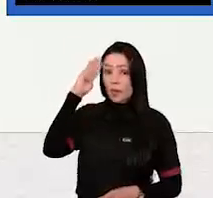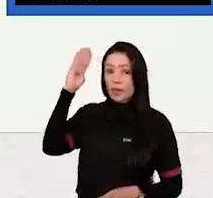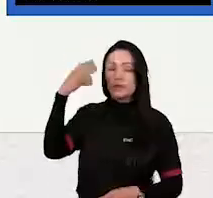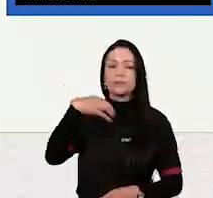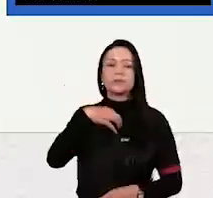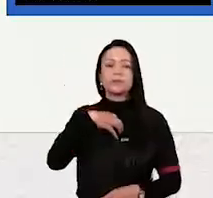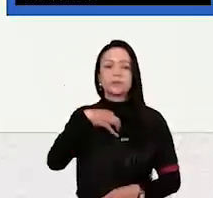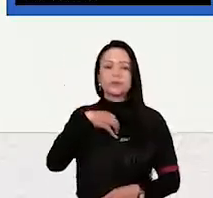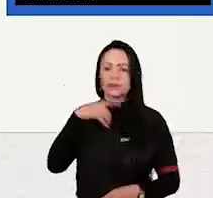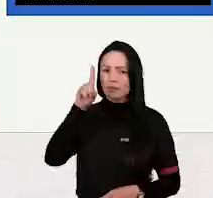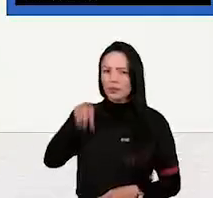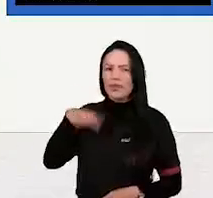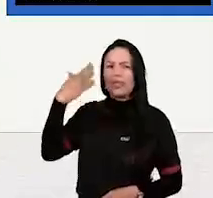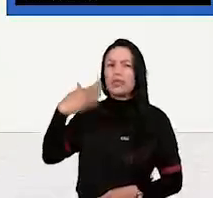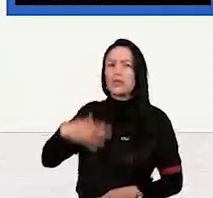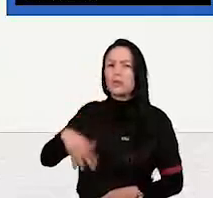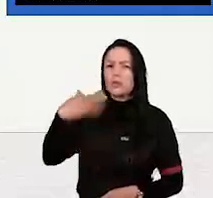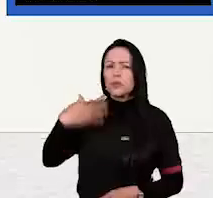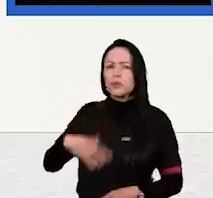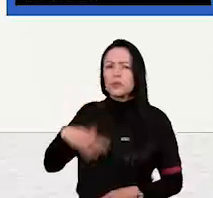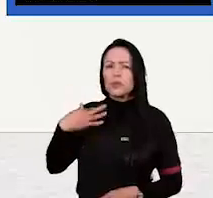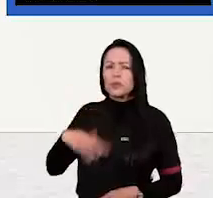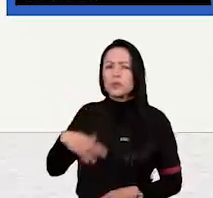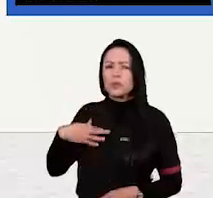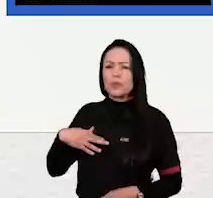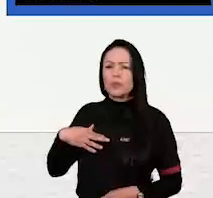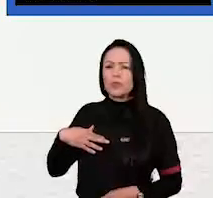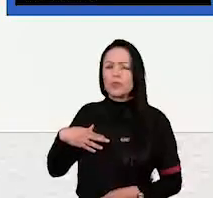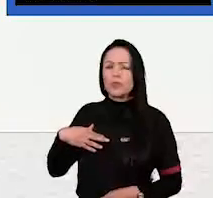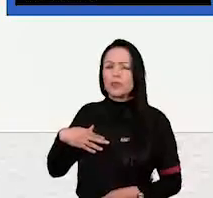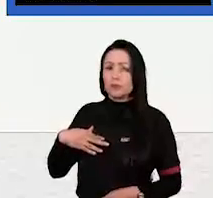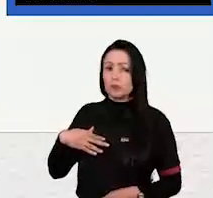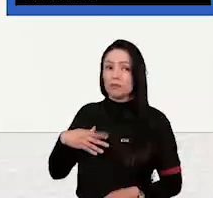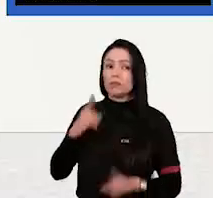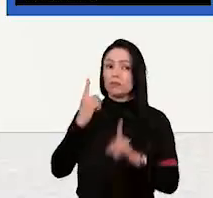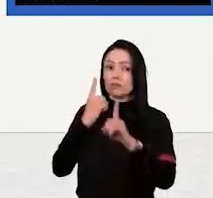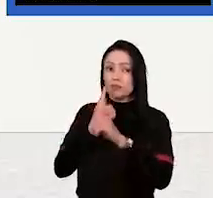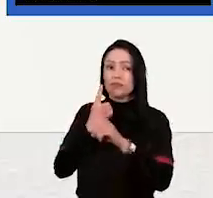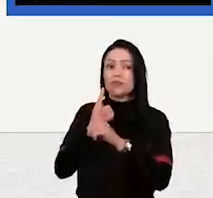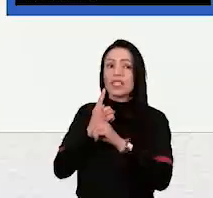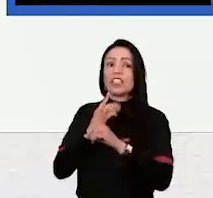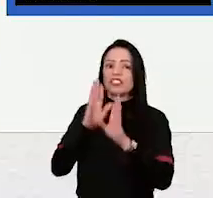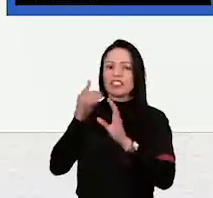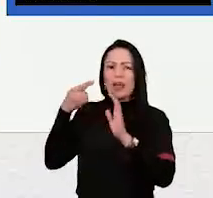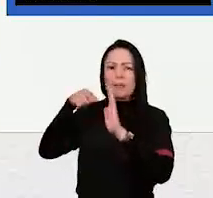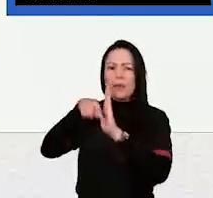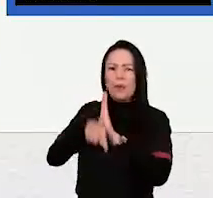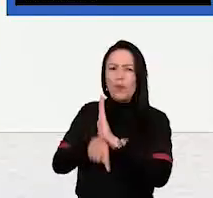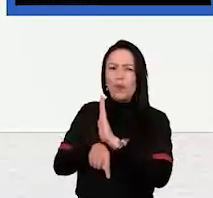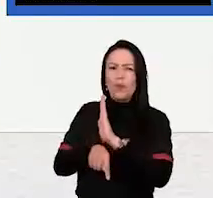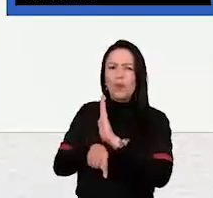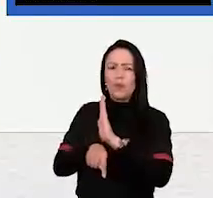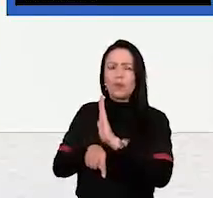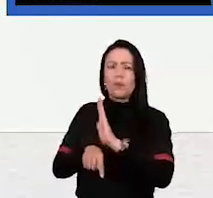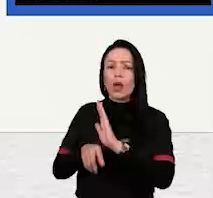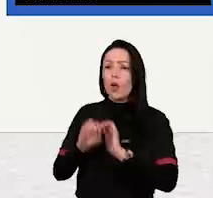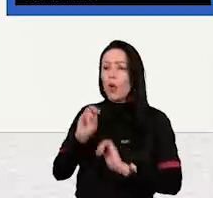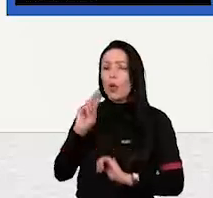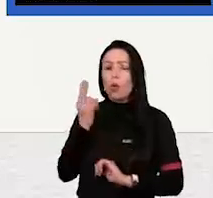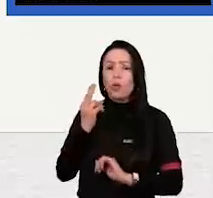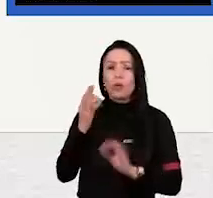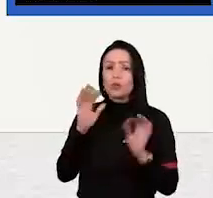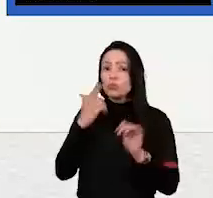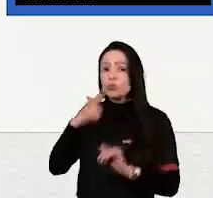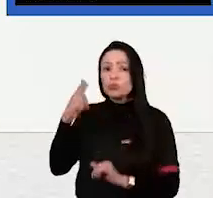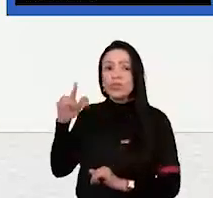otite média é dor. Eu posso encontrar perfuração ou ausência do tímpano,